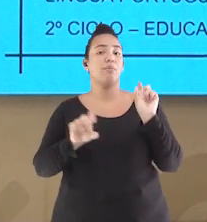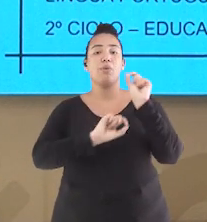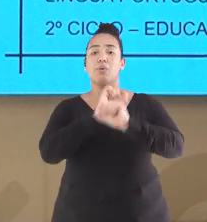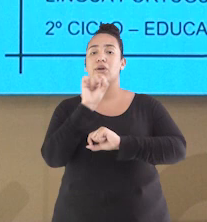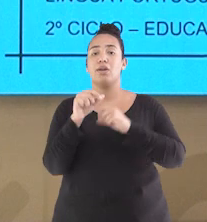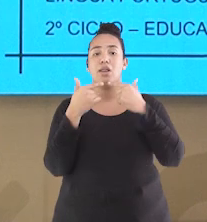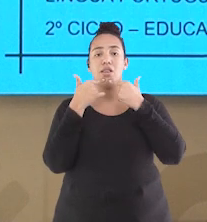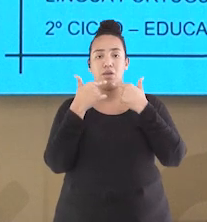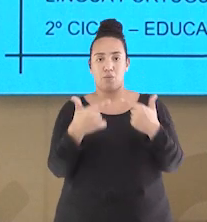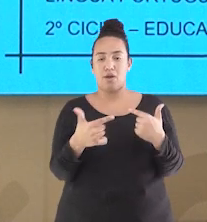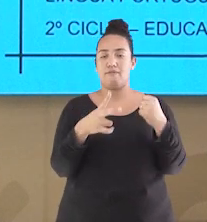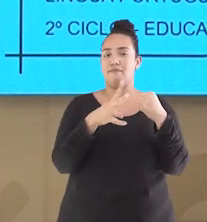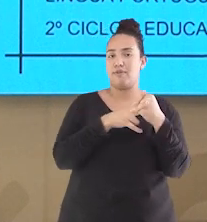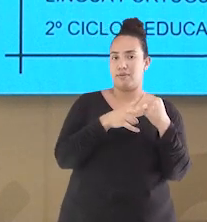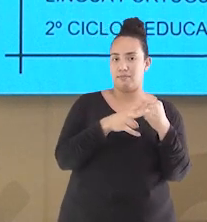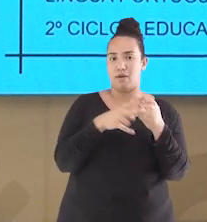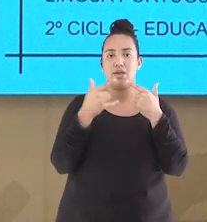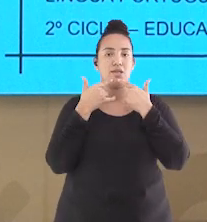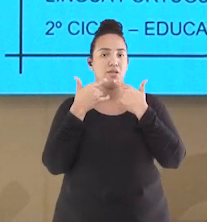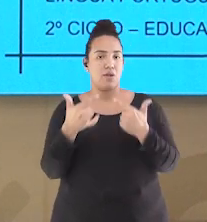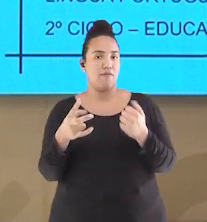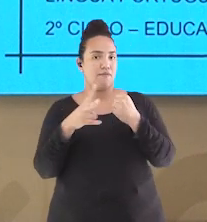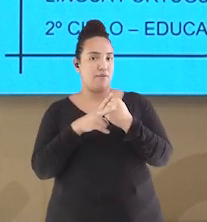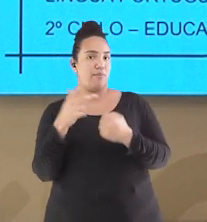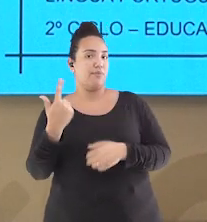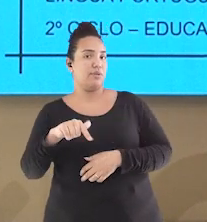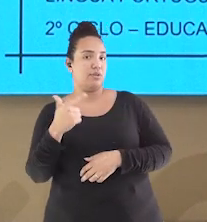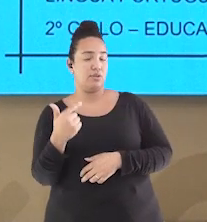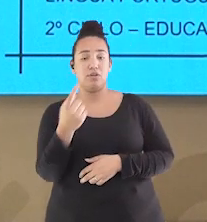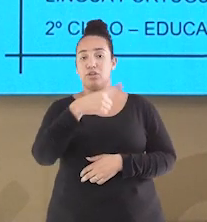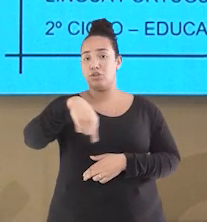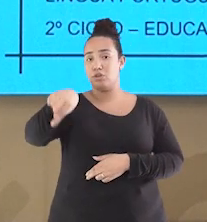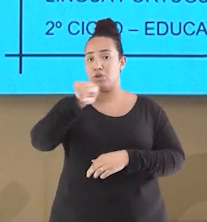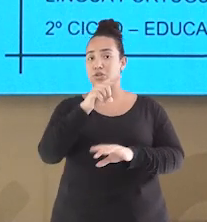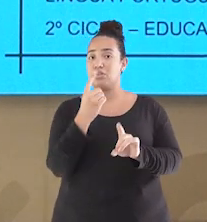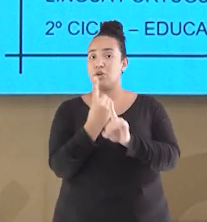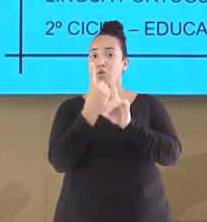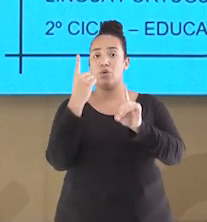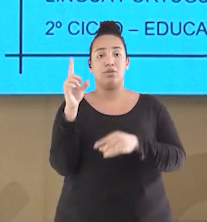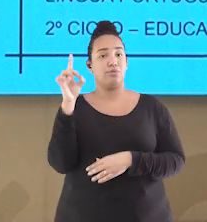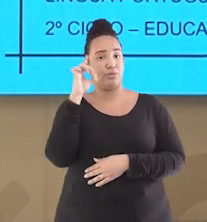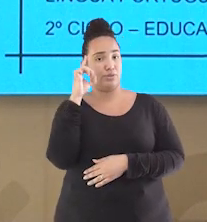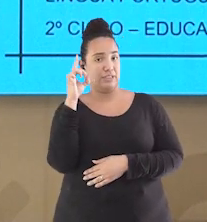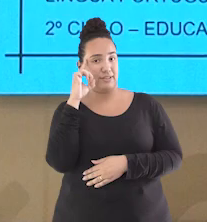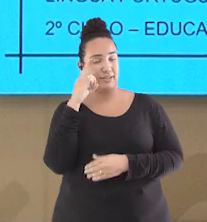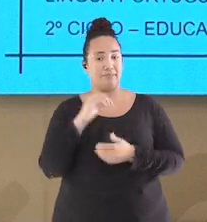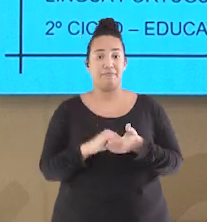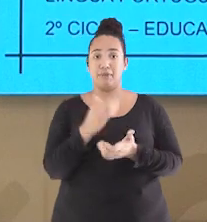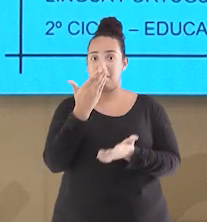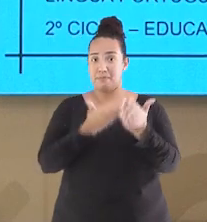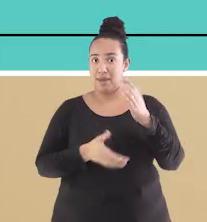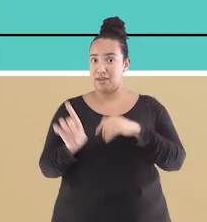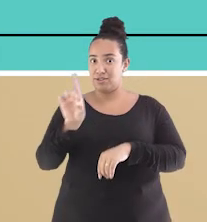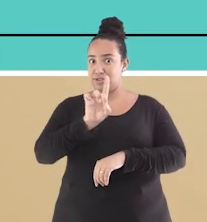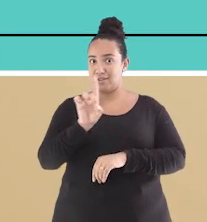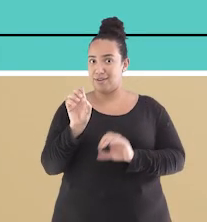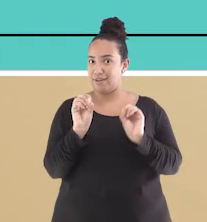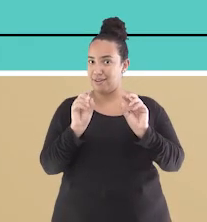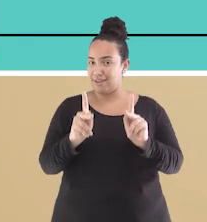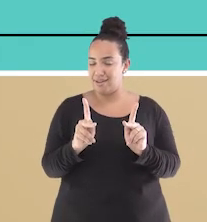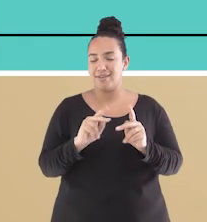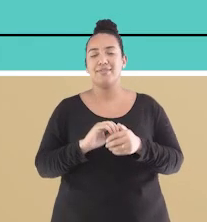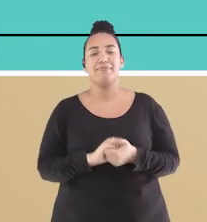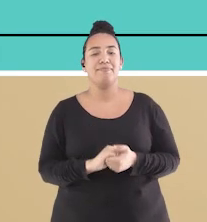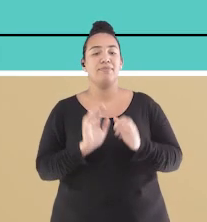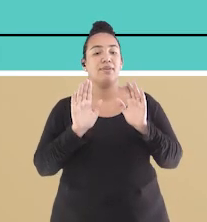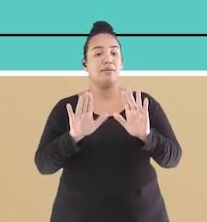verbais e não verbais, que faz parte do nosso cotidiano. Não percam, continuem nos assistindo. Mas